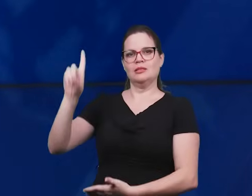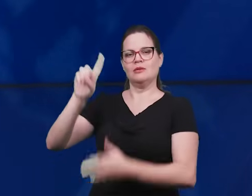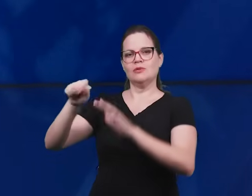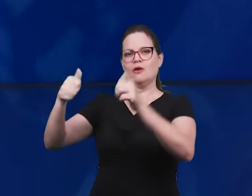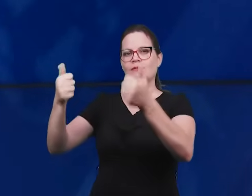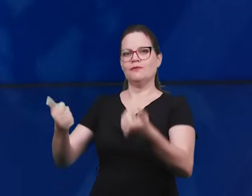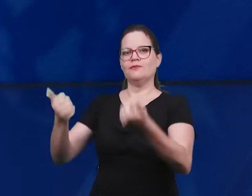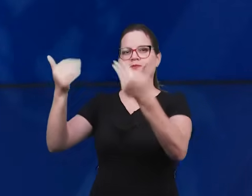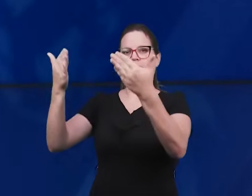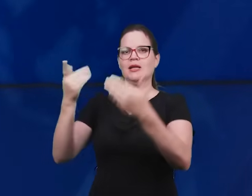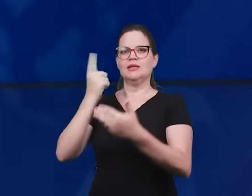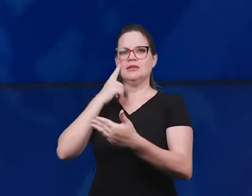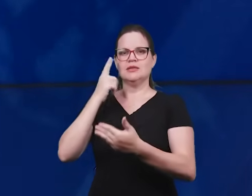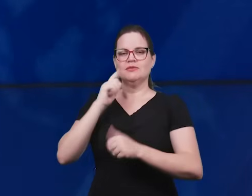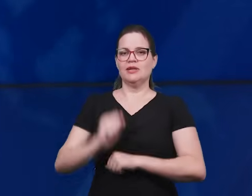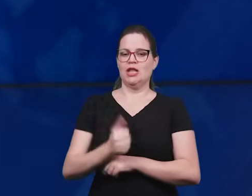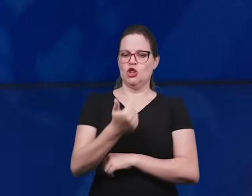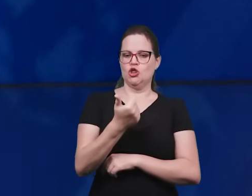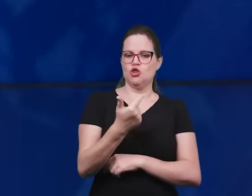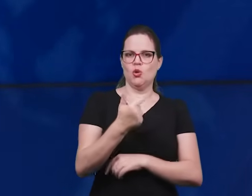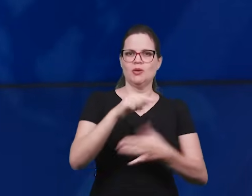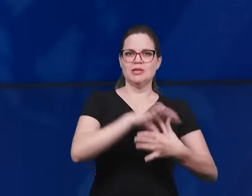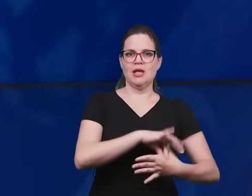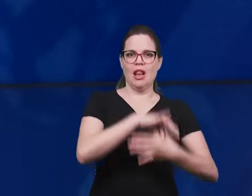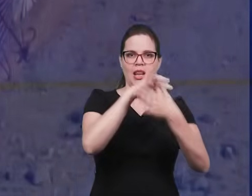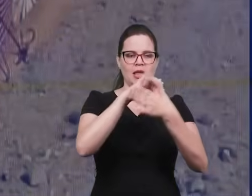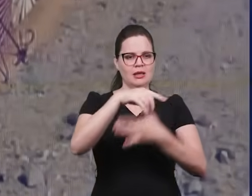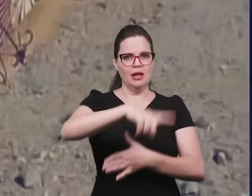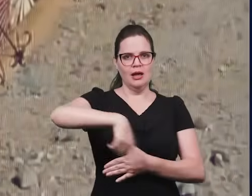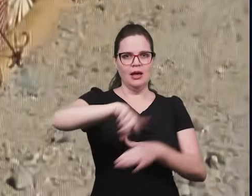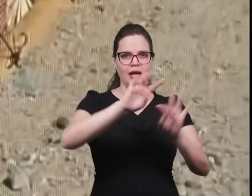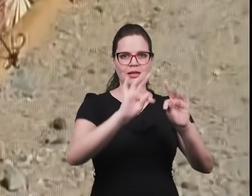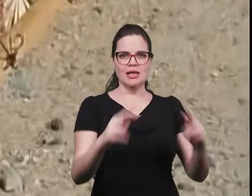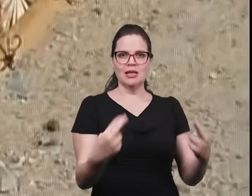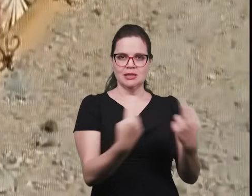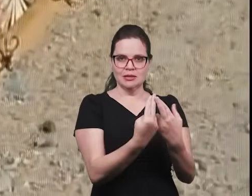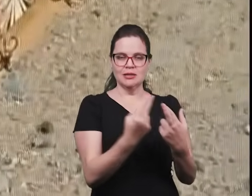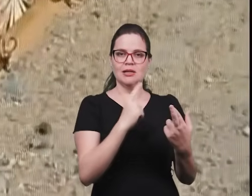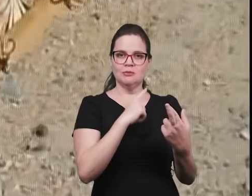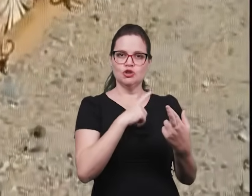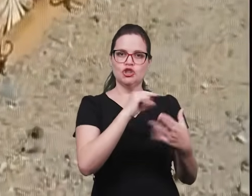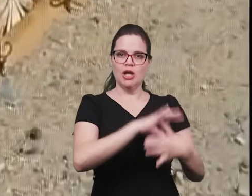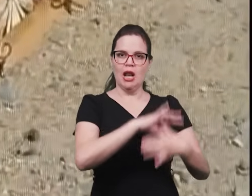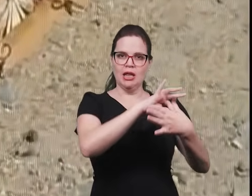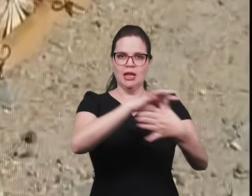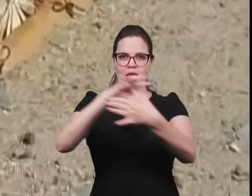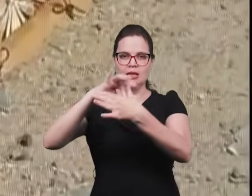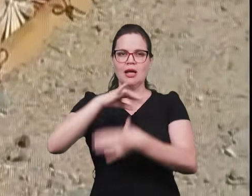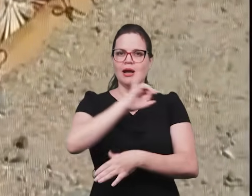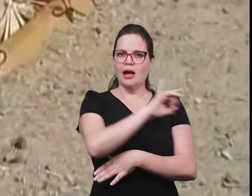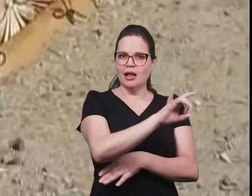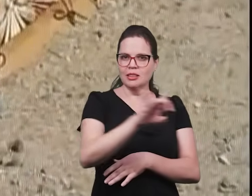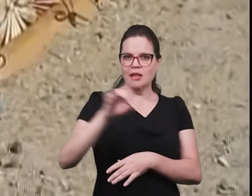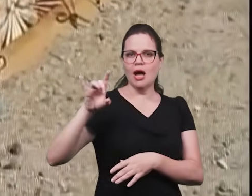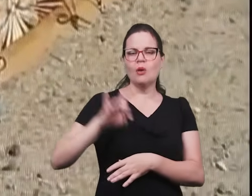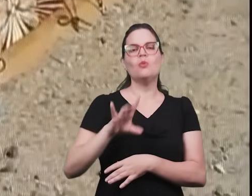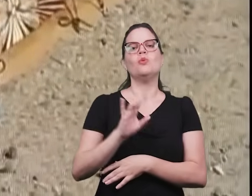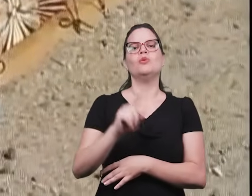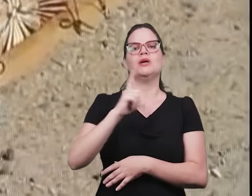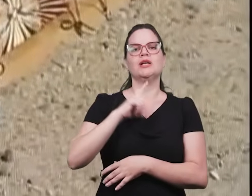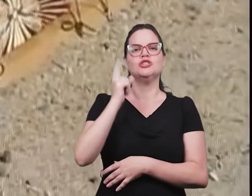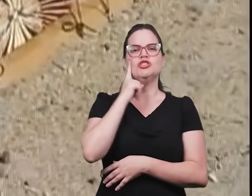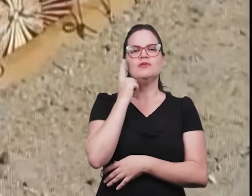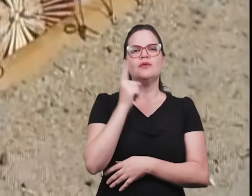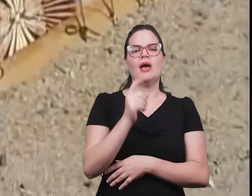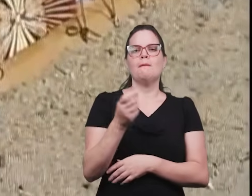oferta dos 12 príncipes, que eram os chefes das tribos de Israel. Cada um apresentou a